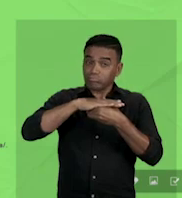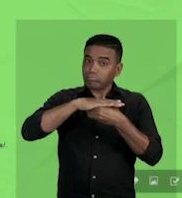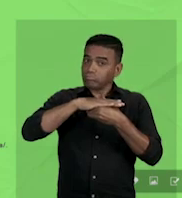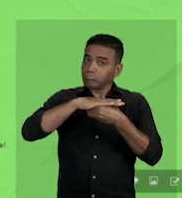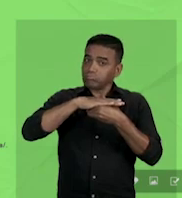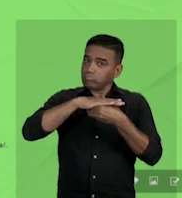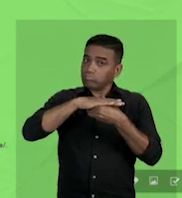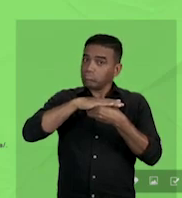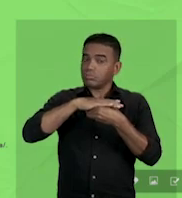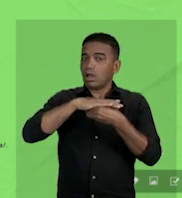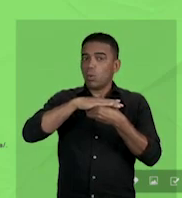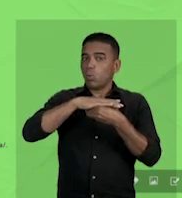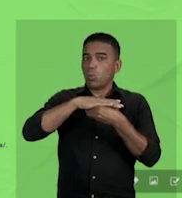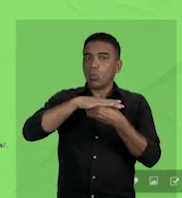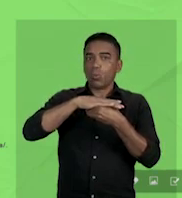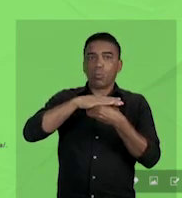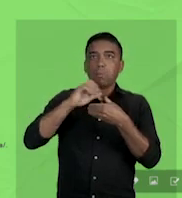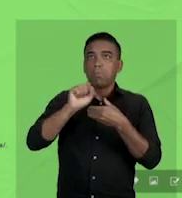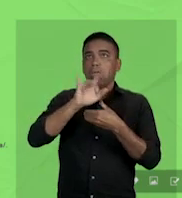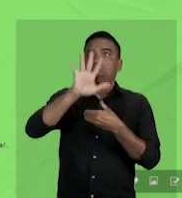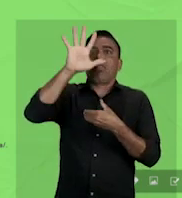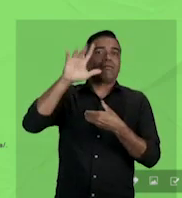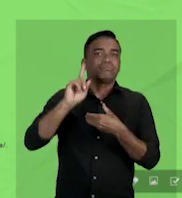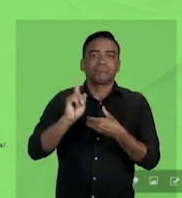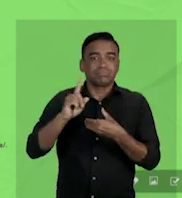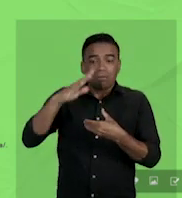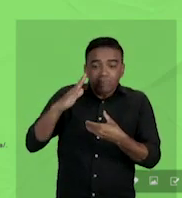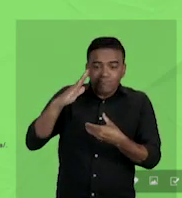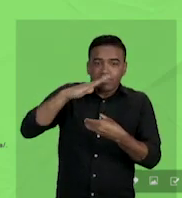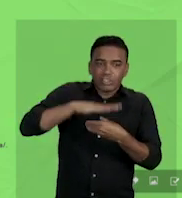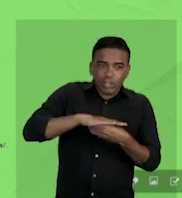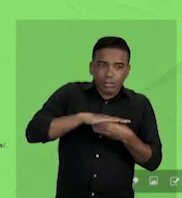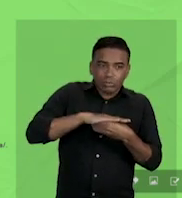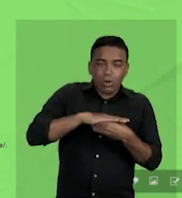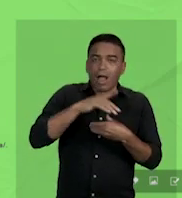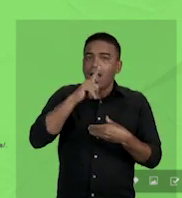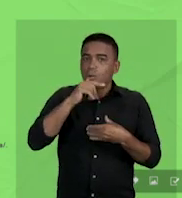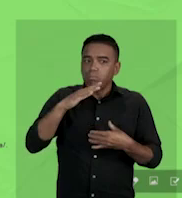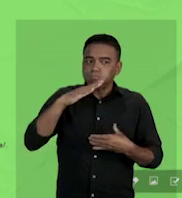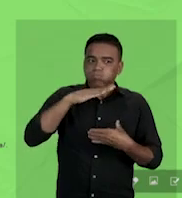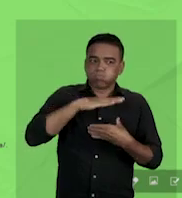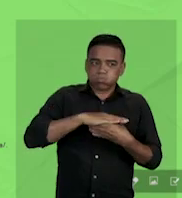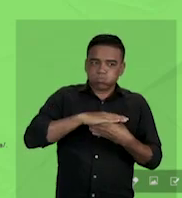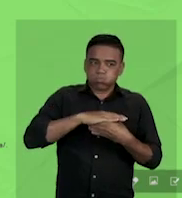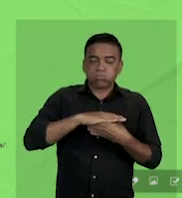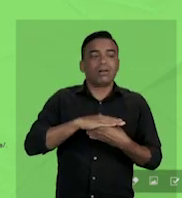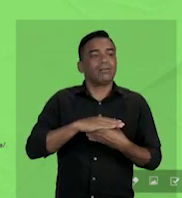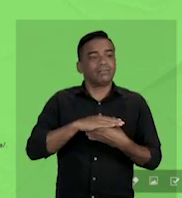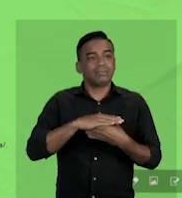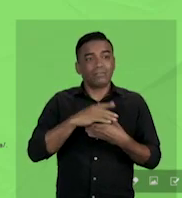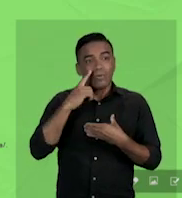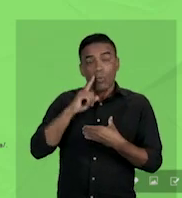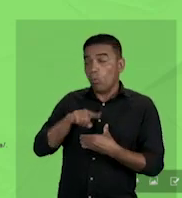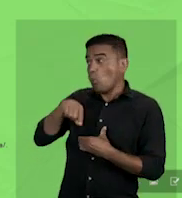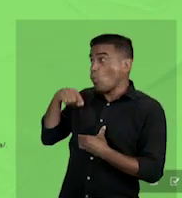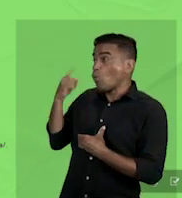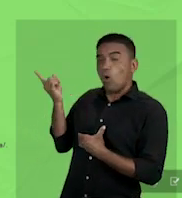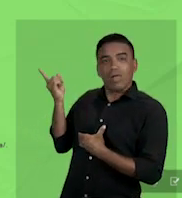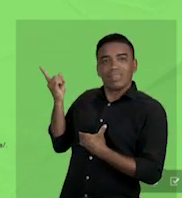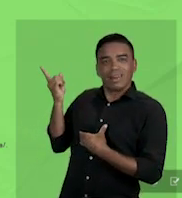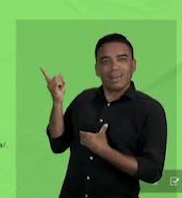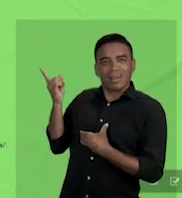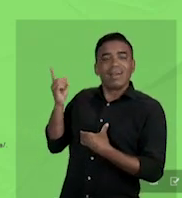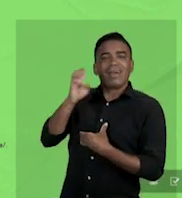contato dessa água com o meio externo. Aqui eu tenho a água e aqui eu tenho uma outra substância